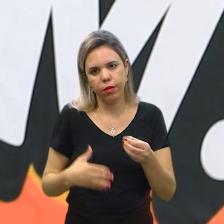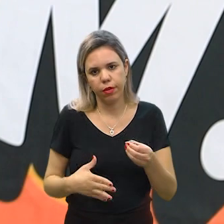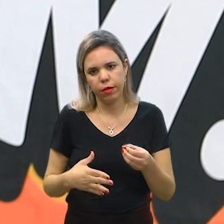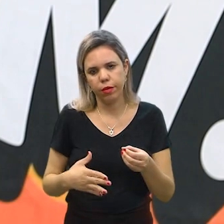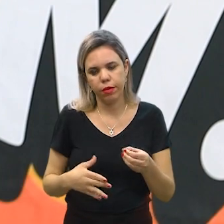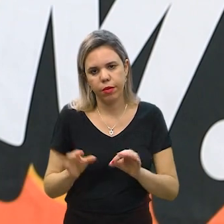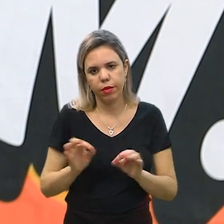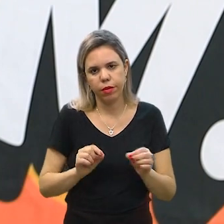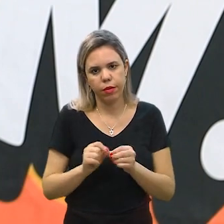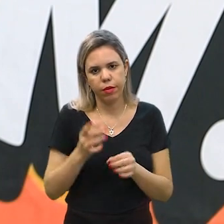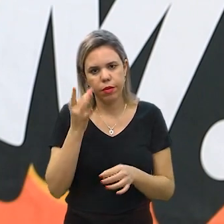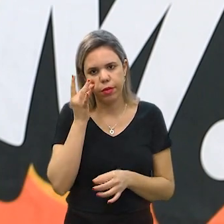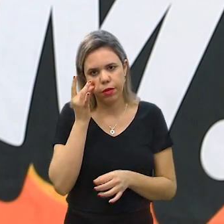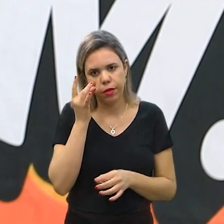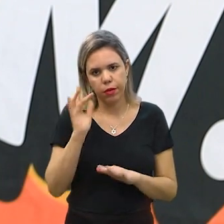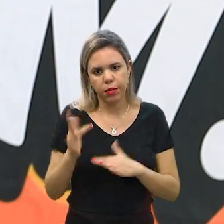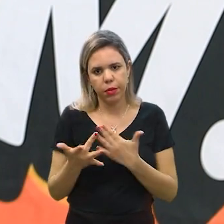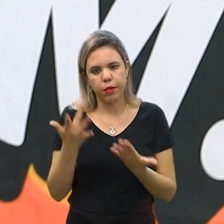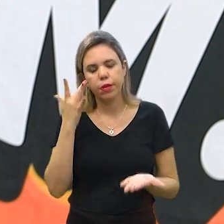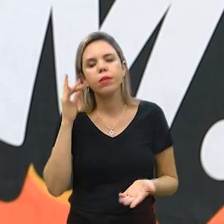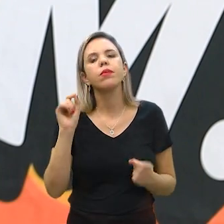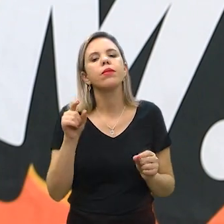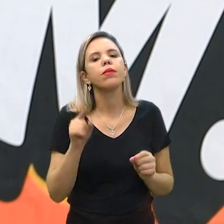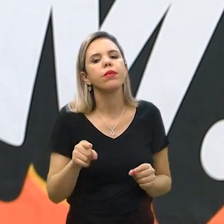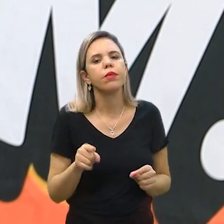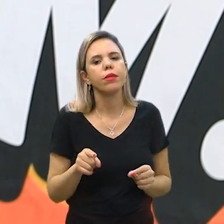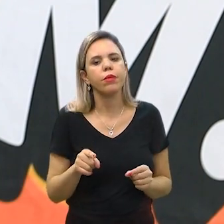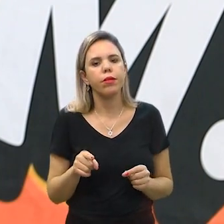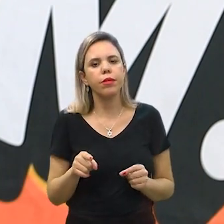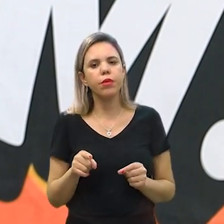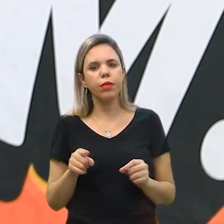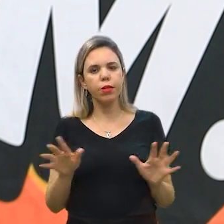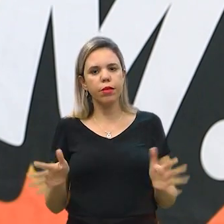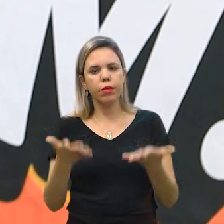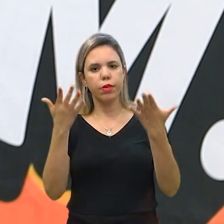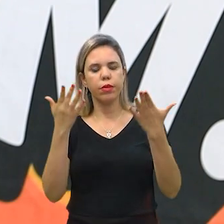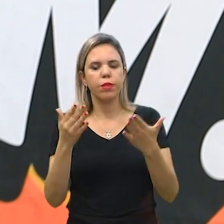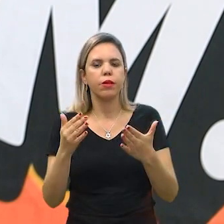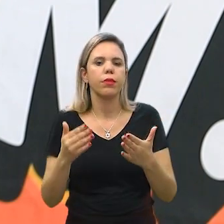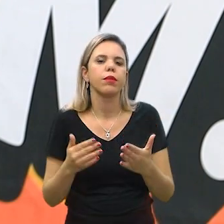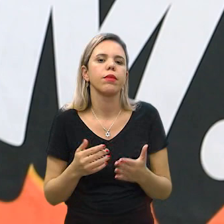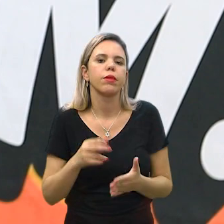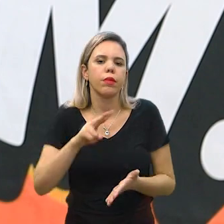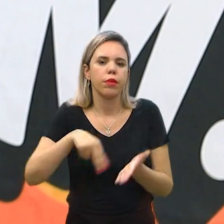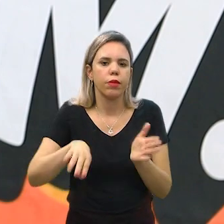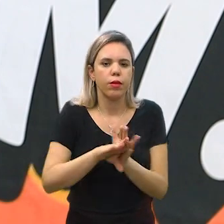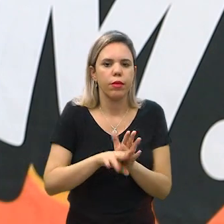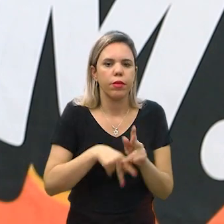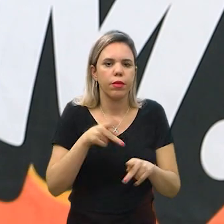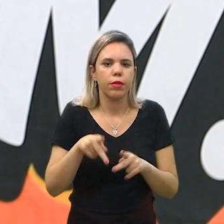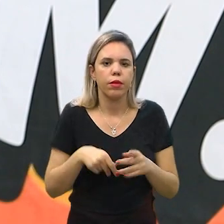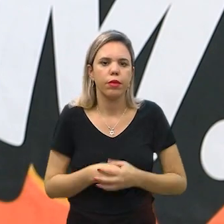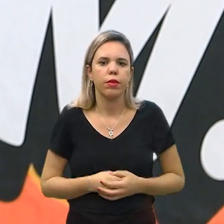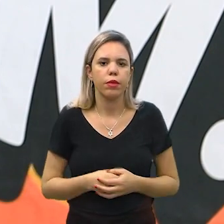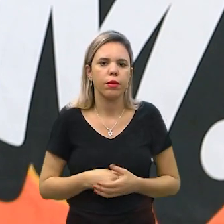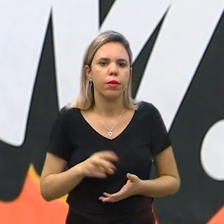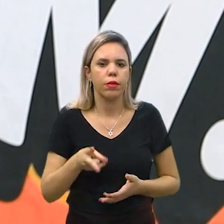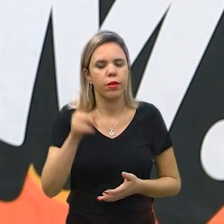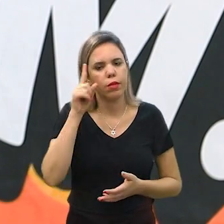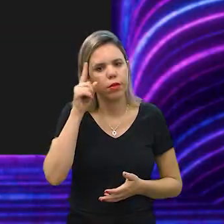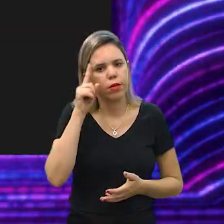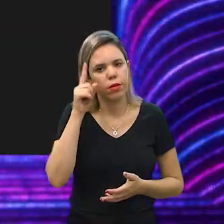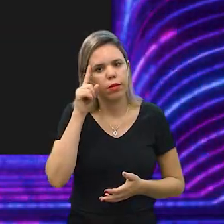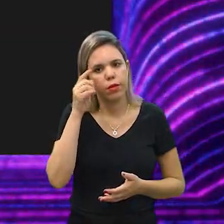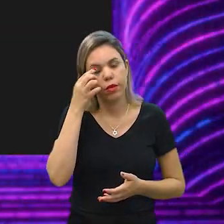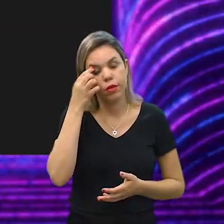conteúdo, tem que estar presente nas redes sociais para que a obra, né, para que o livro chegue em mais pessoas, todos os